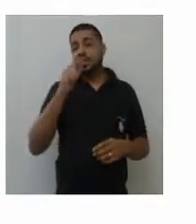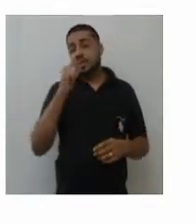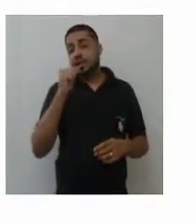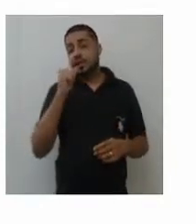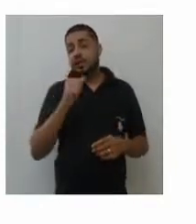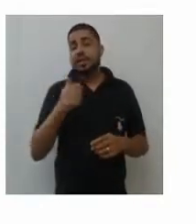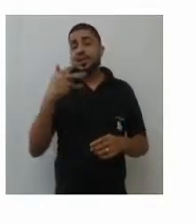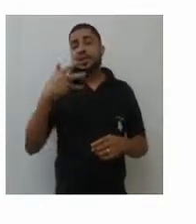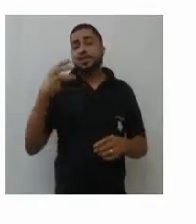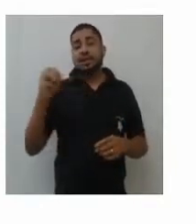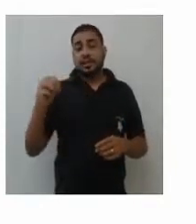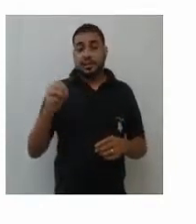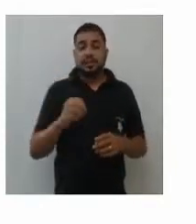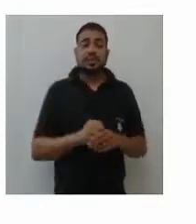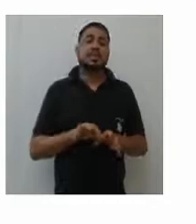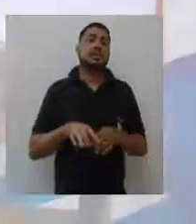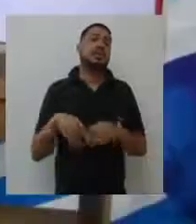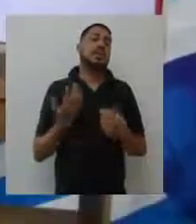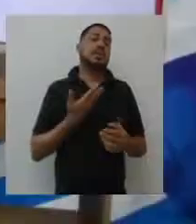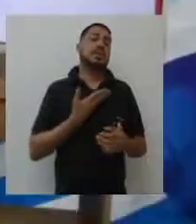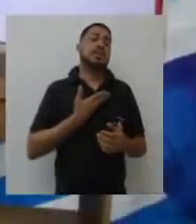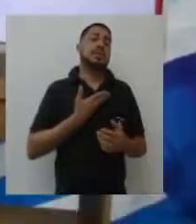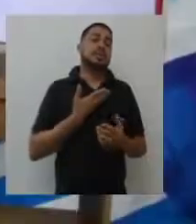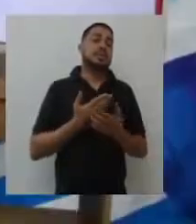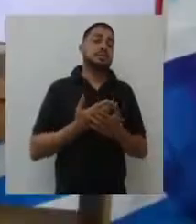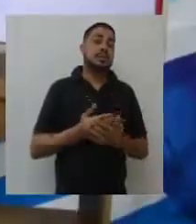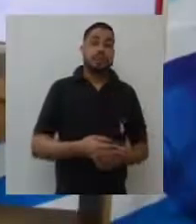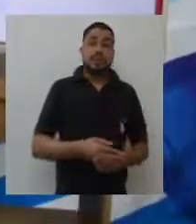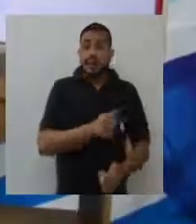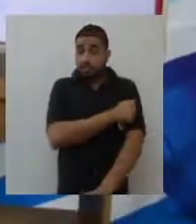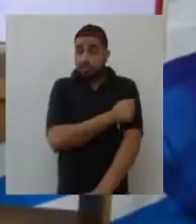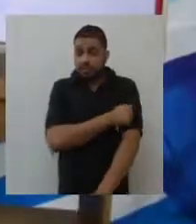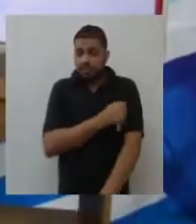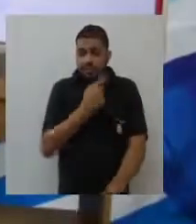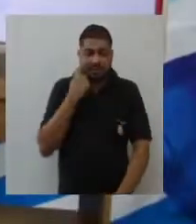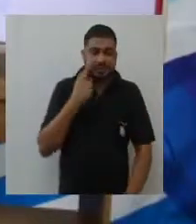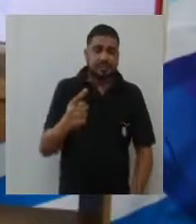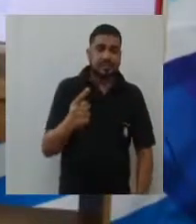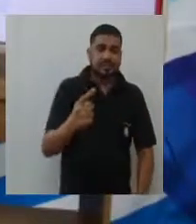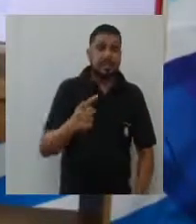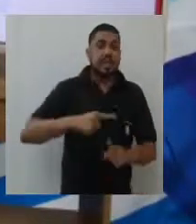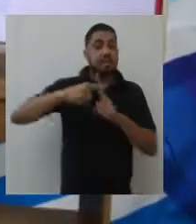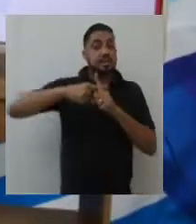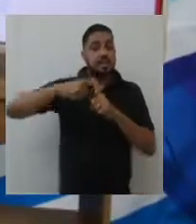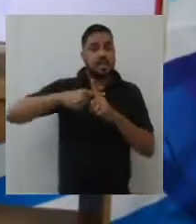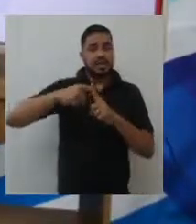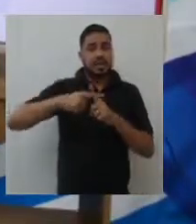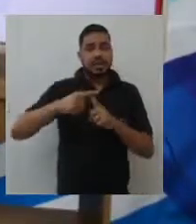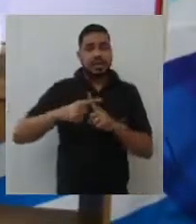30 graus Celsius. Então, amigo estudante, se liga. Quando a temperatura é constante